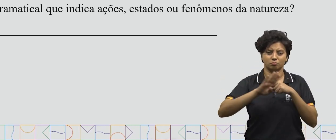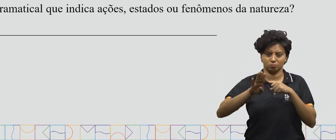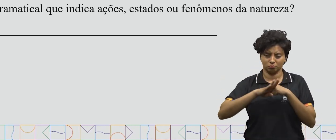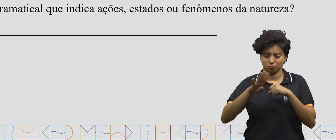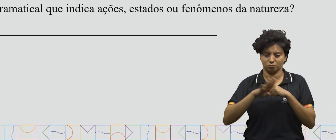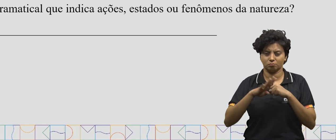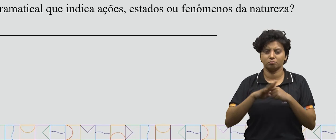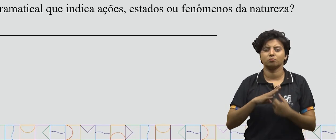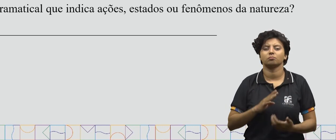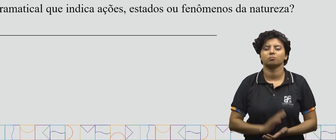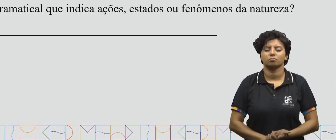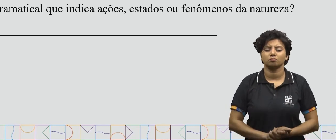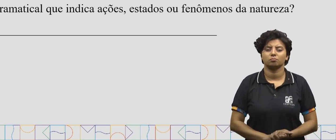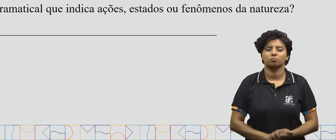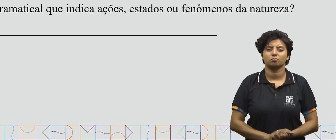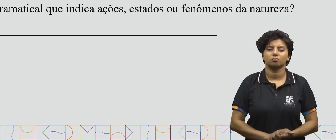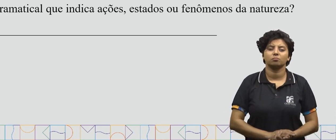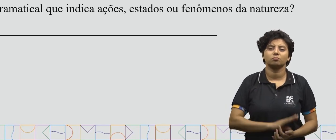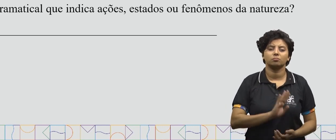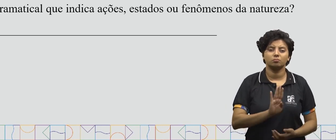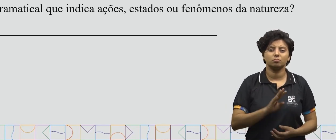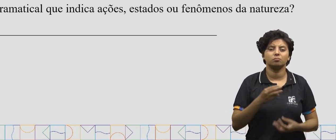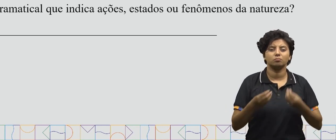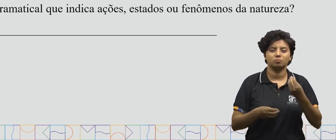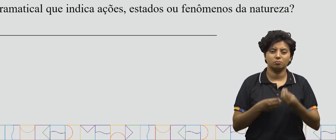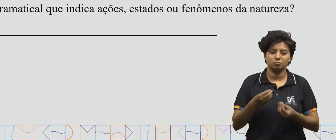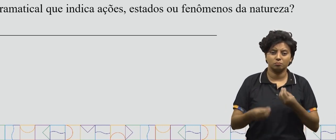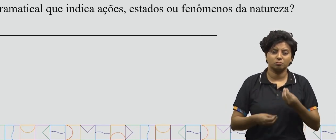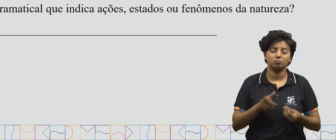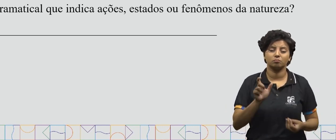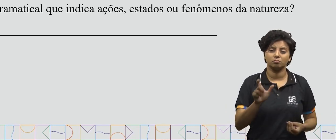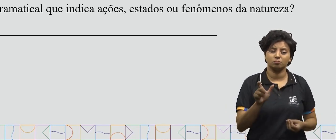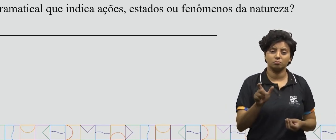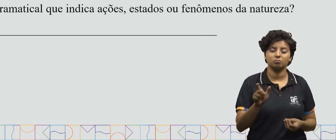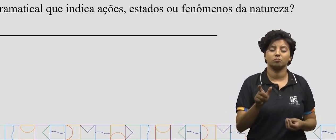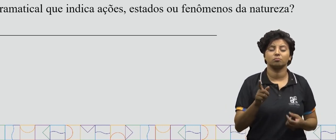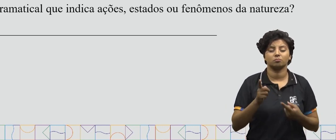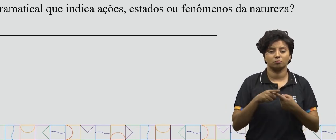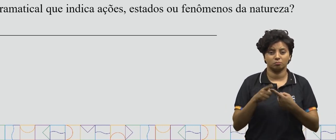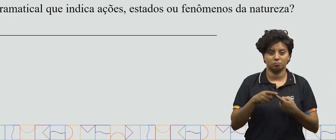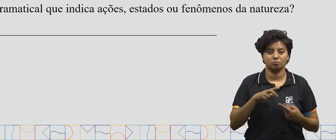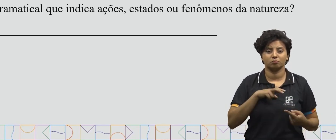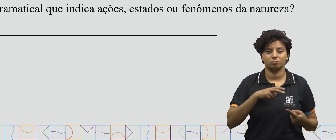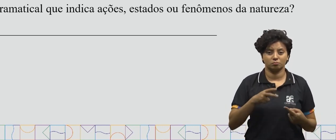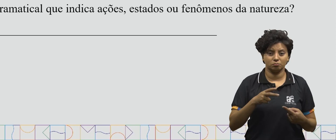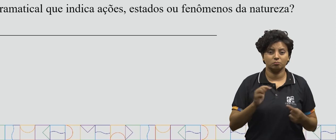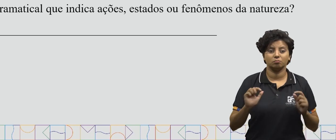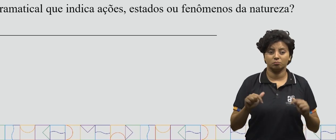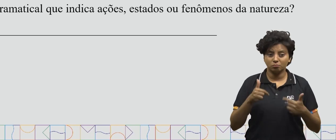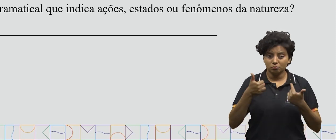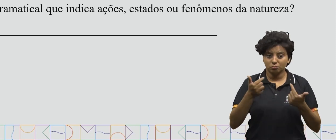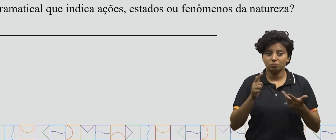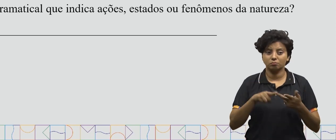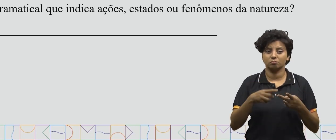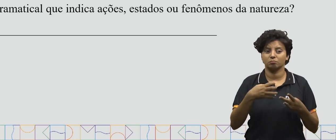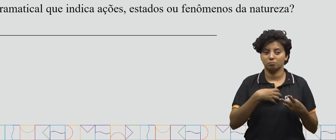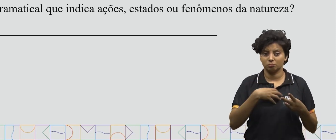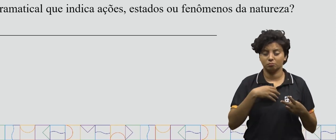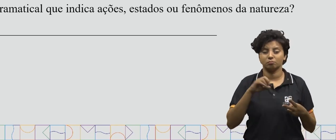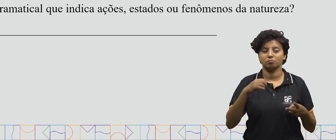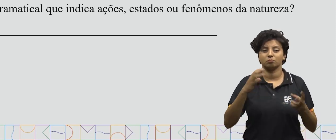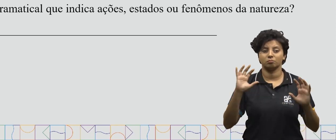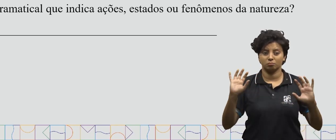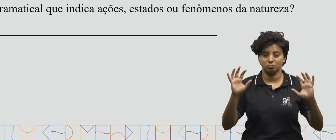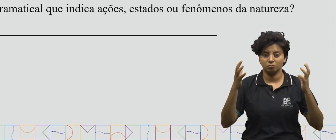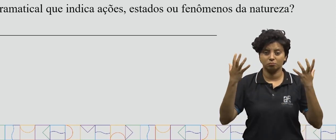o substantivo. Letra B. Como é chamada a classe gramatical que indica ações, estados